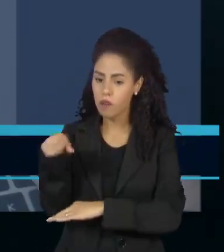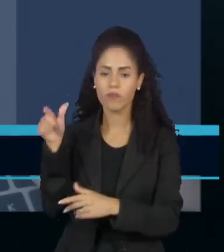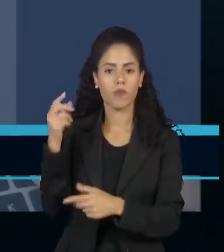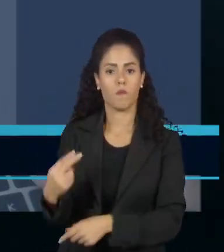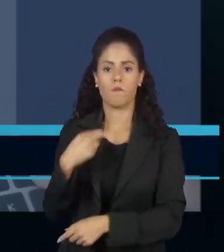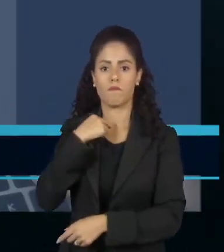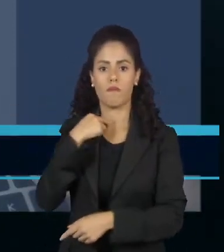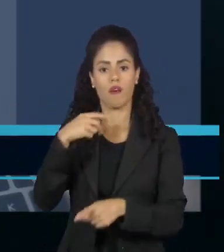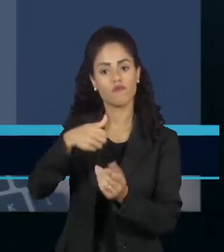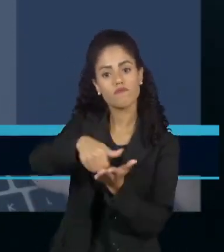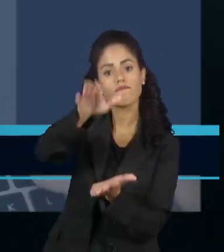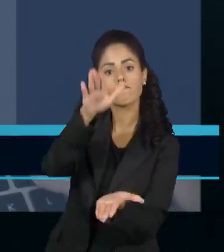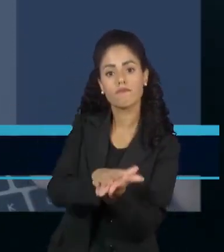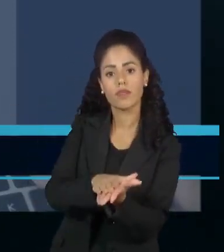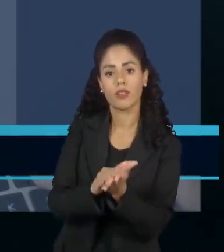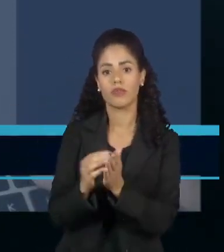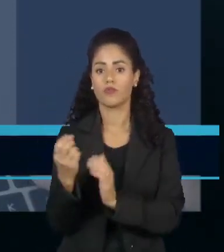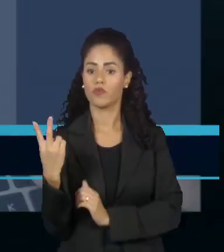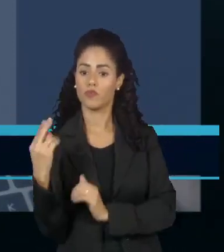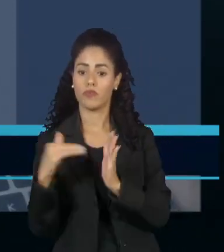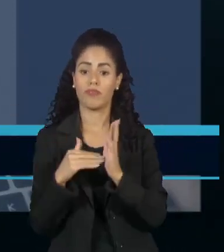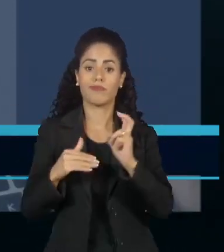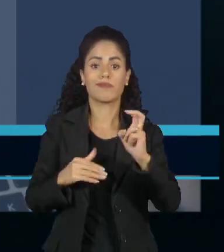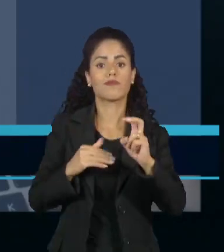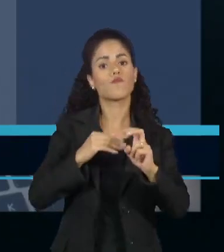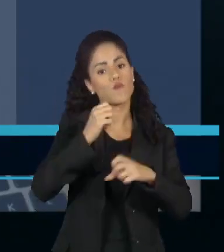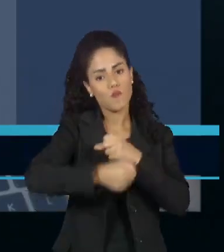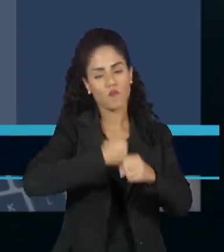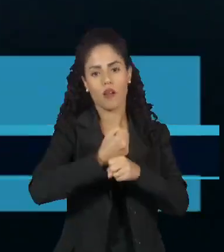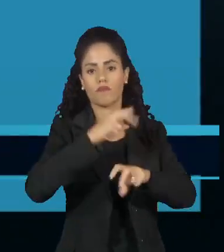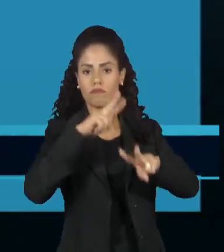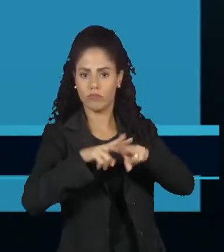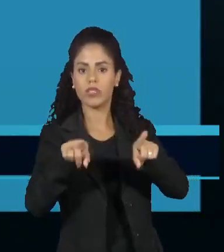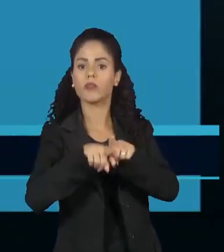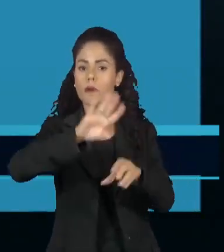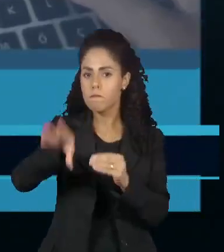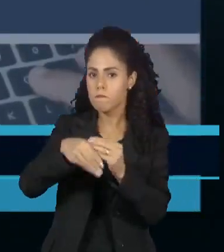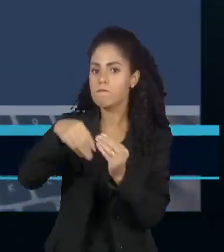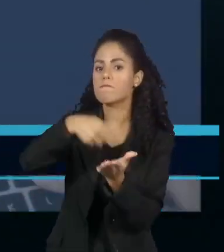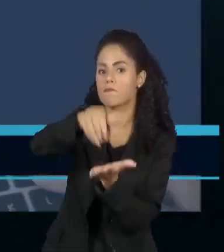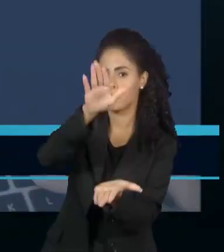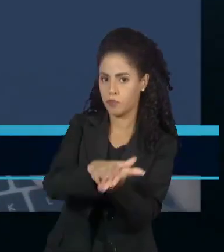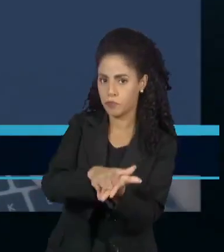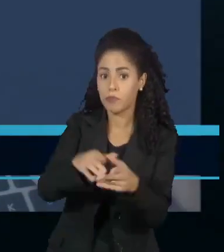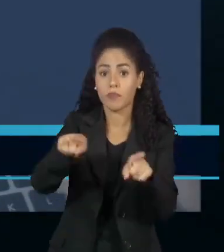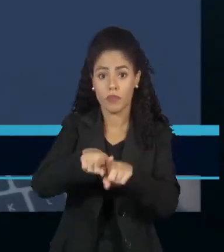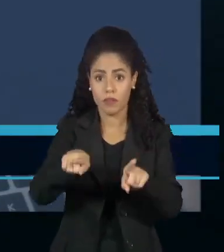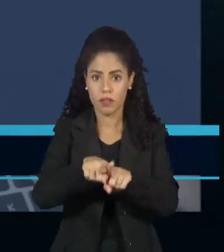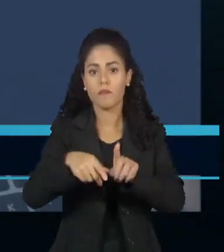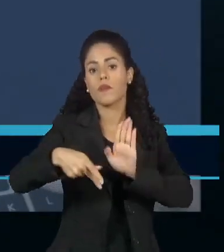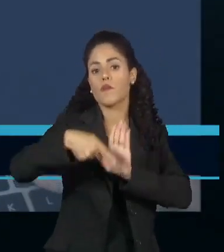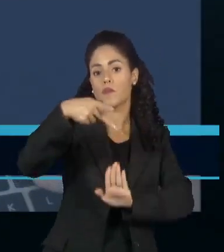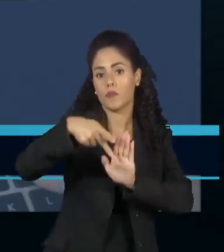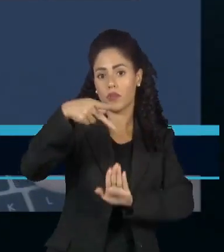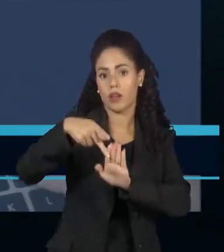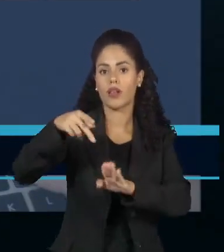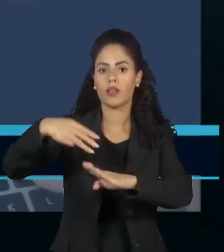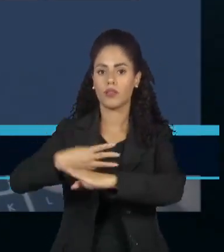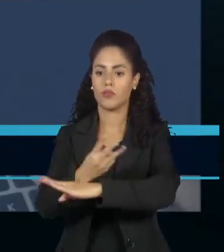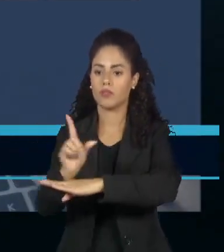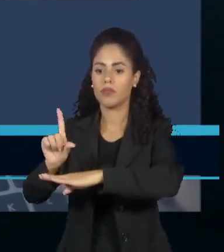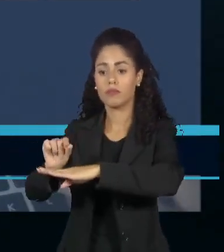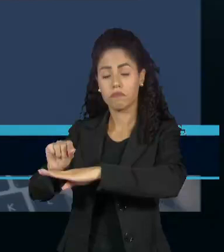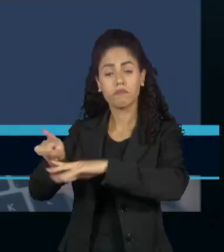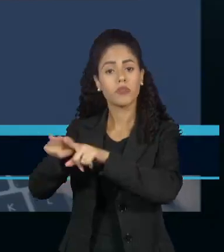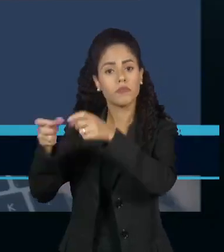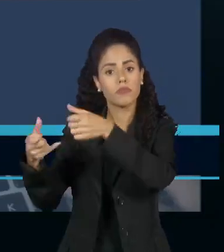pena pode variar de 2 a 5 anos de prisão mais multa Além disso uma portaria do Ibama de 2002 diz que é